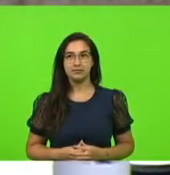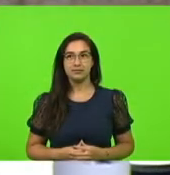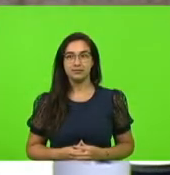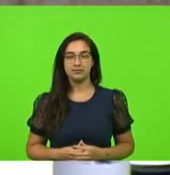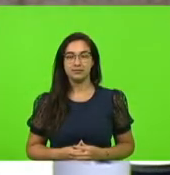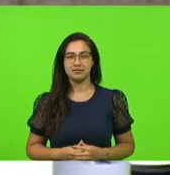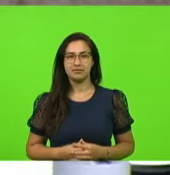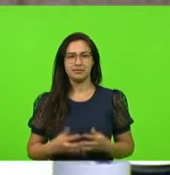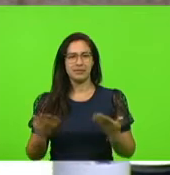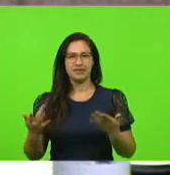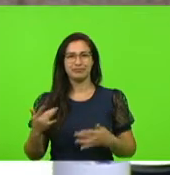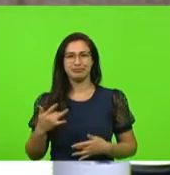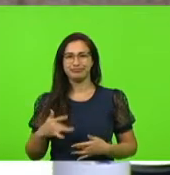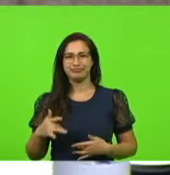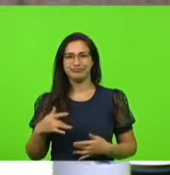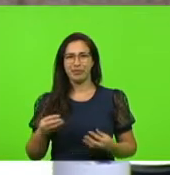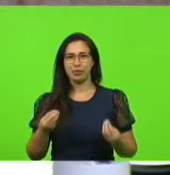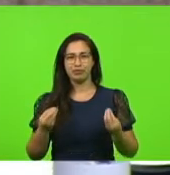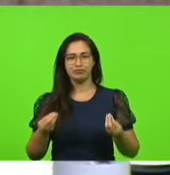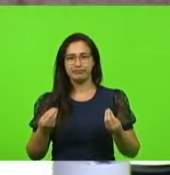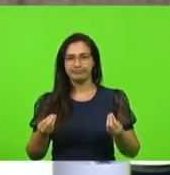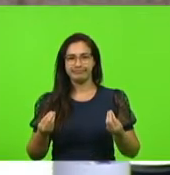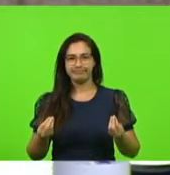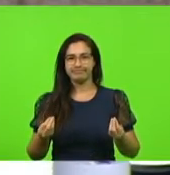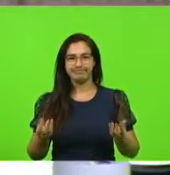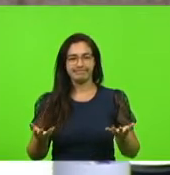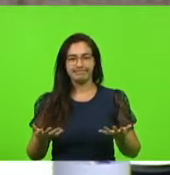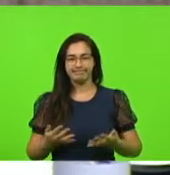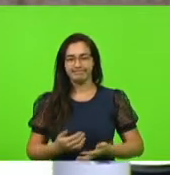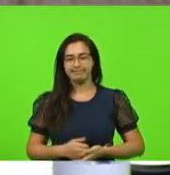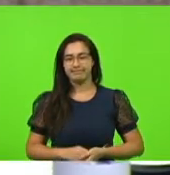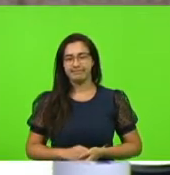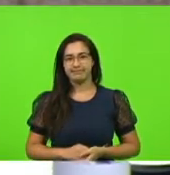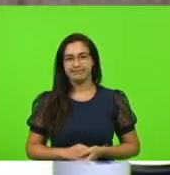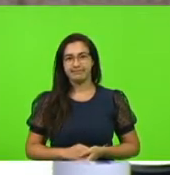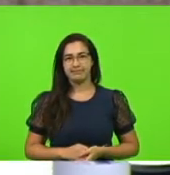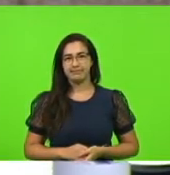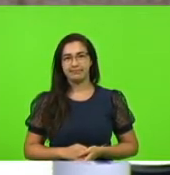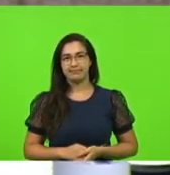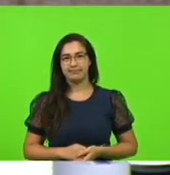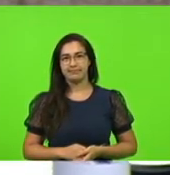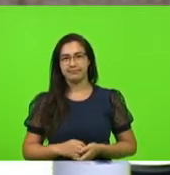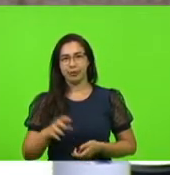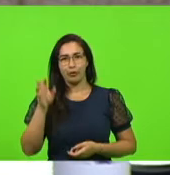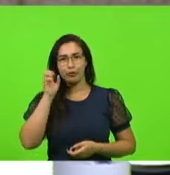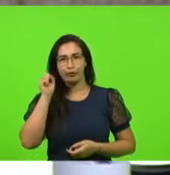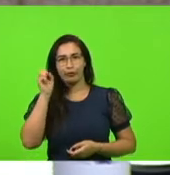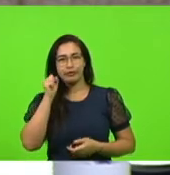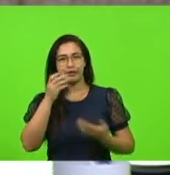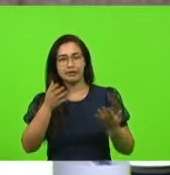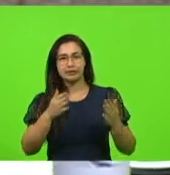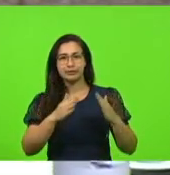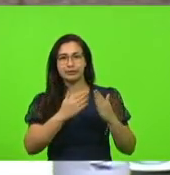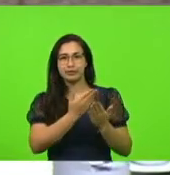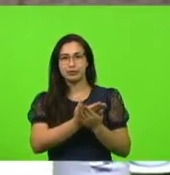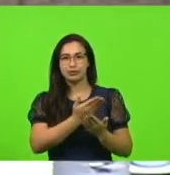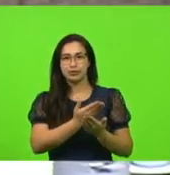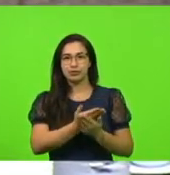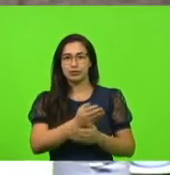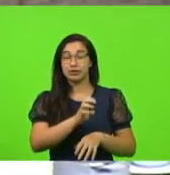Isso é lamentável, né? É lamentável ter que assistir isso aí numa escola estadual aqui de Santa